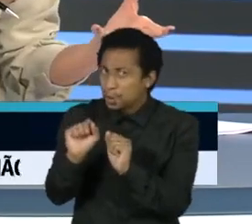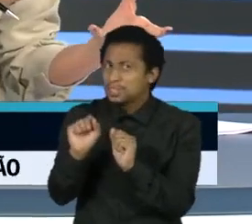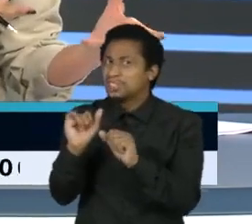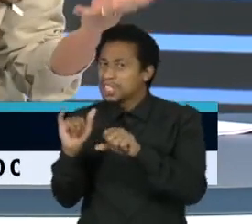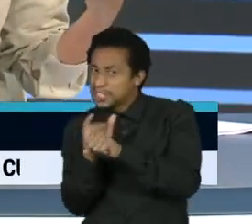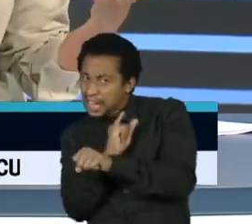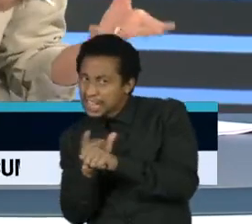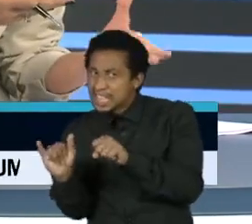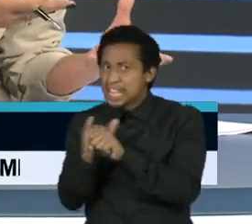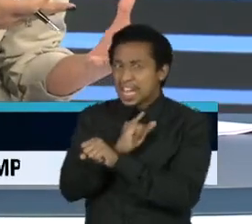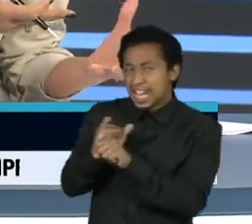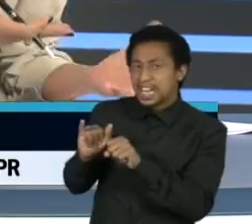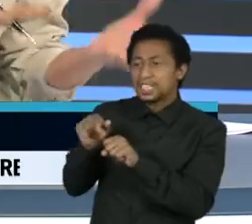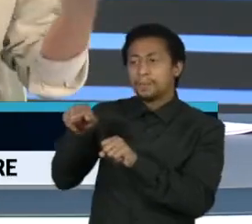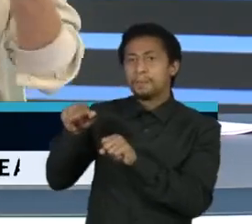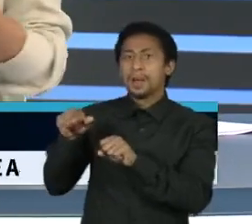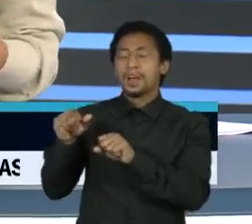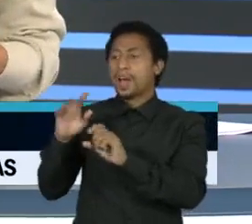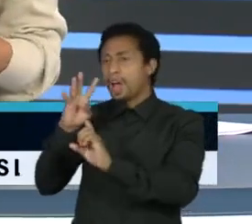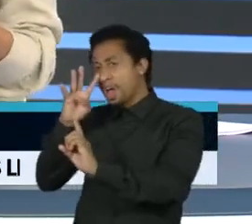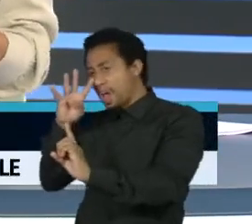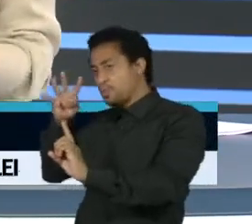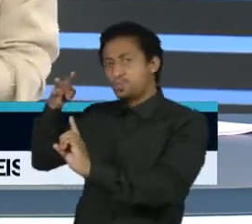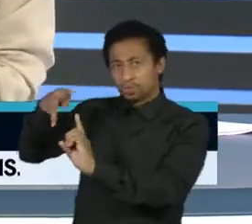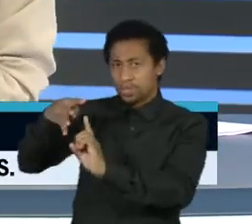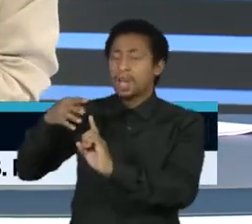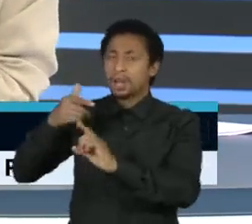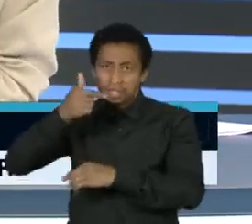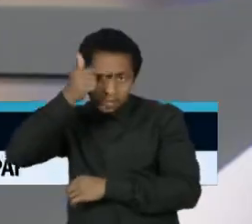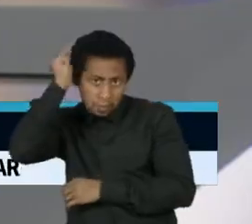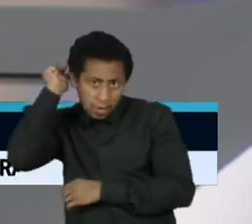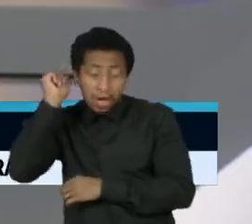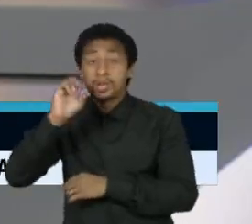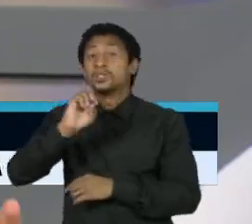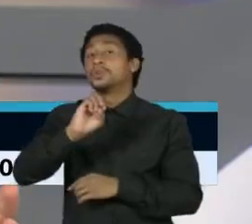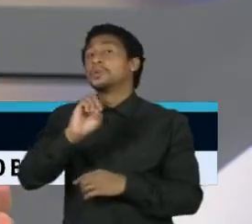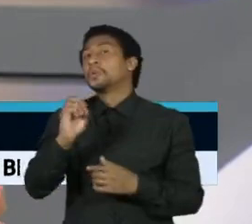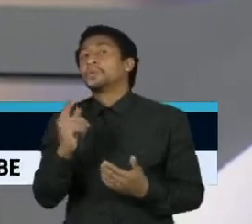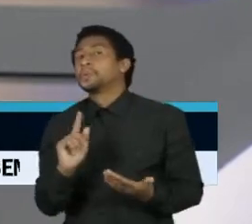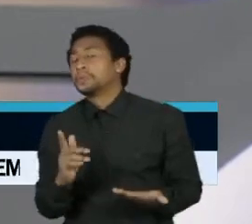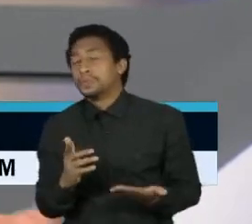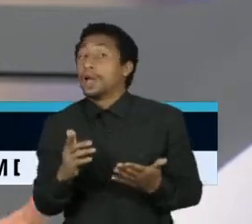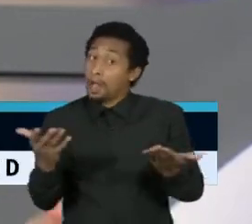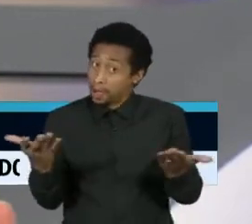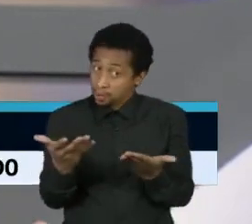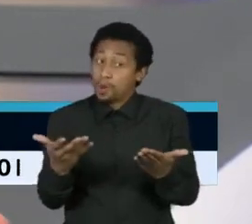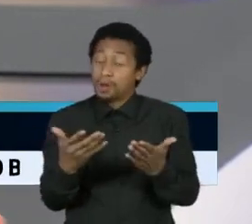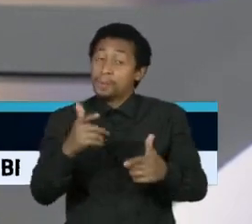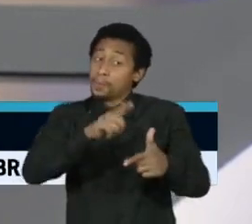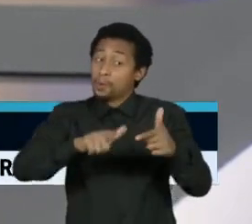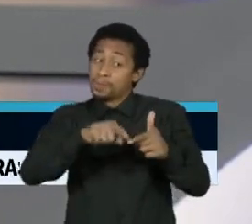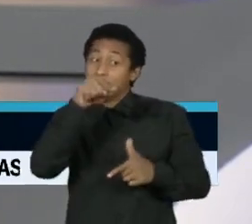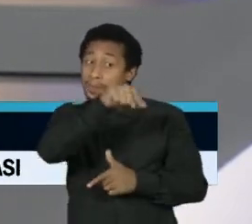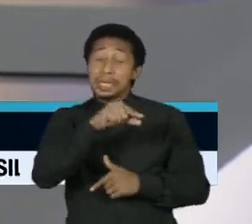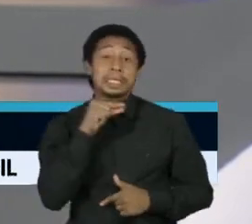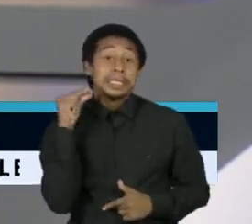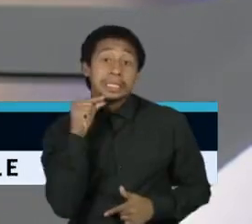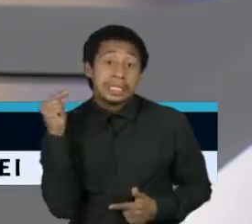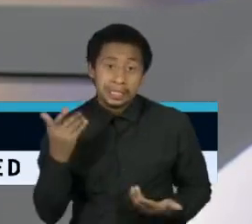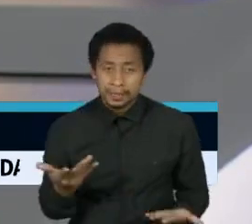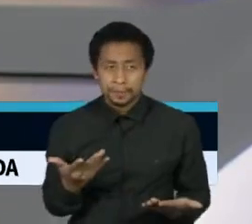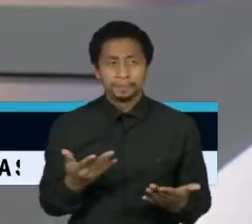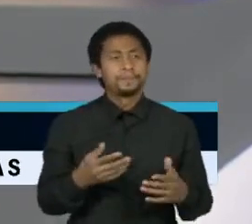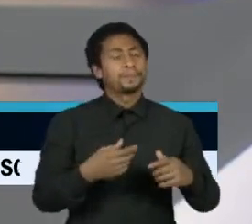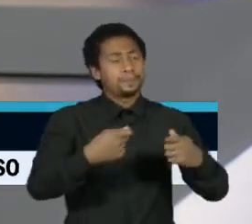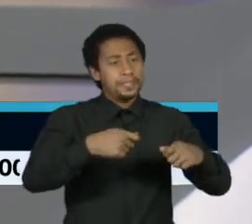aí claramente que Alexandre de Moraes jogou a bomba para o Arthur Lira, né? Lira. Então, Karen, tem duas coisas separadamente que a gente tem que analisar. Eu acredito que